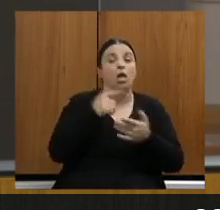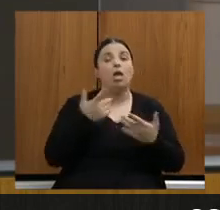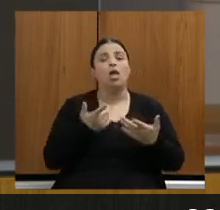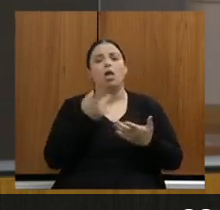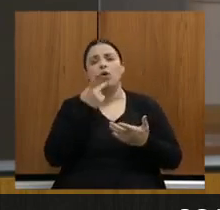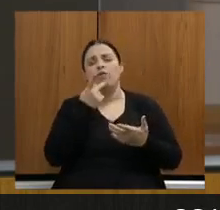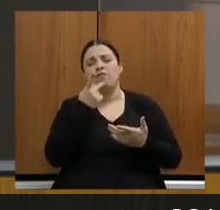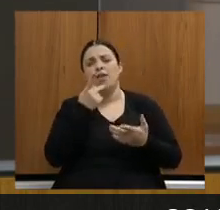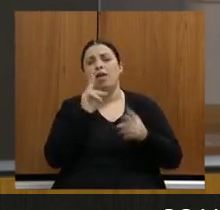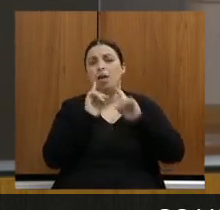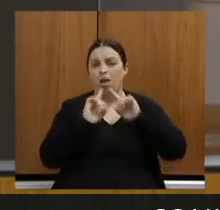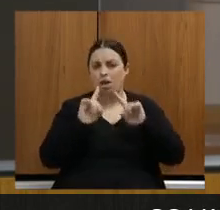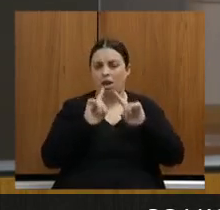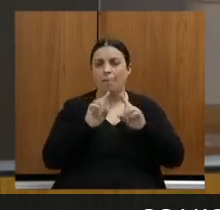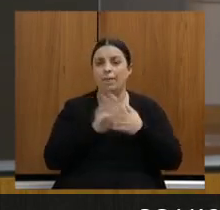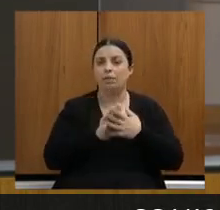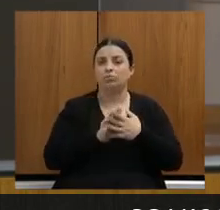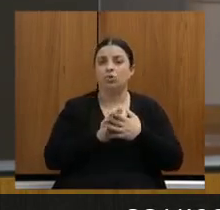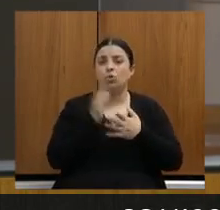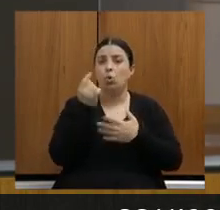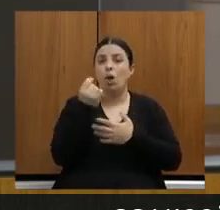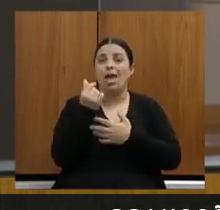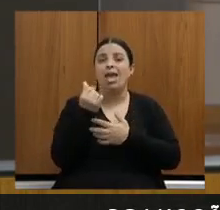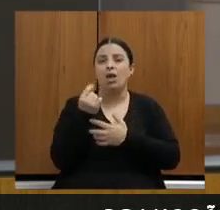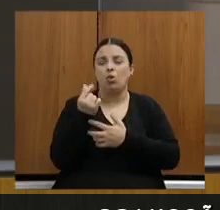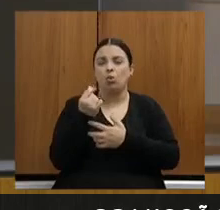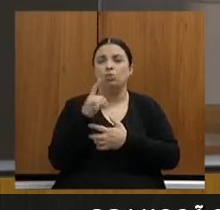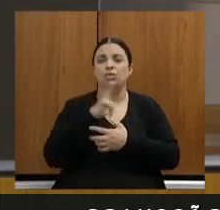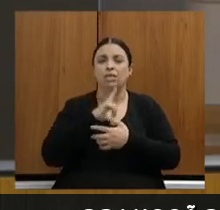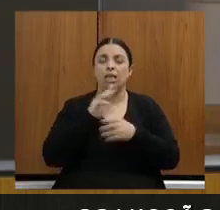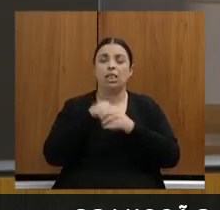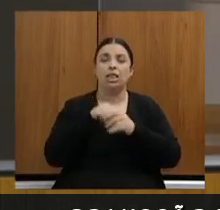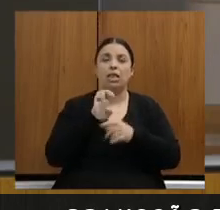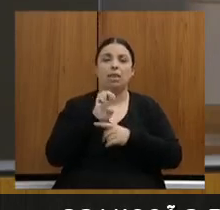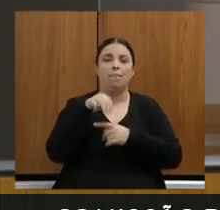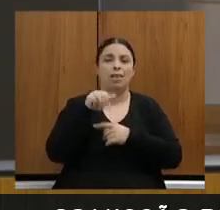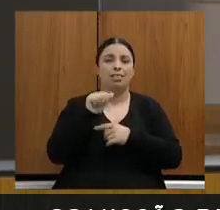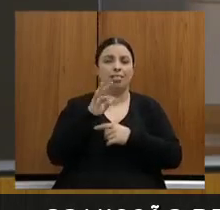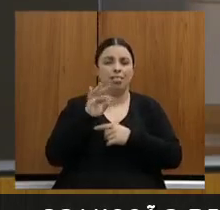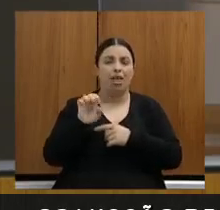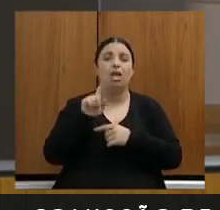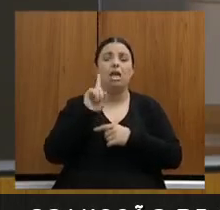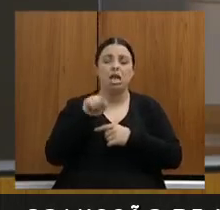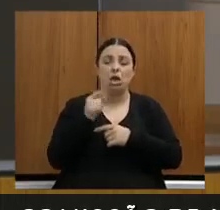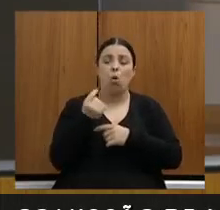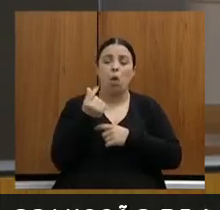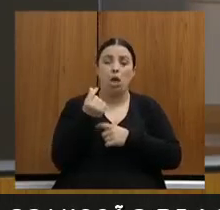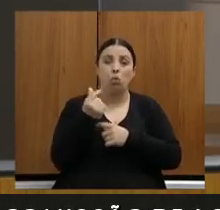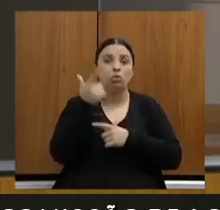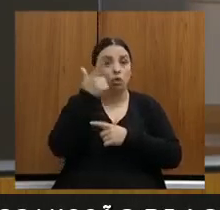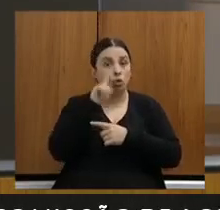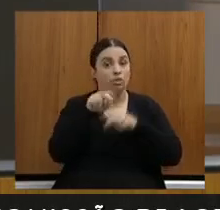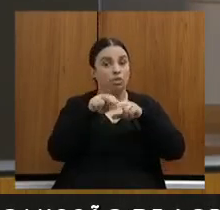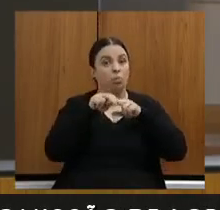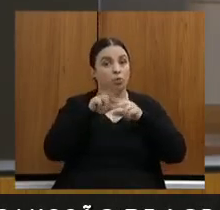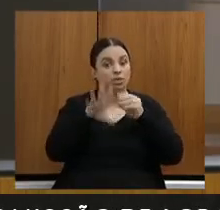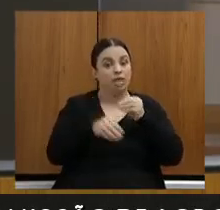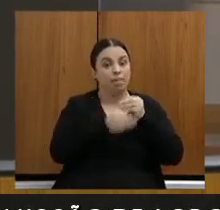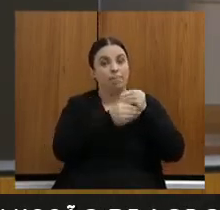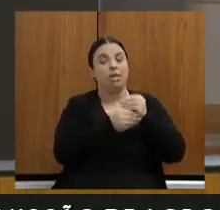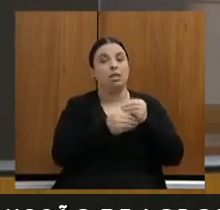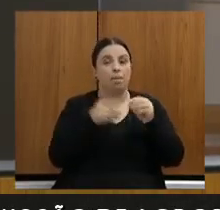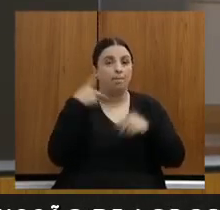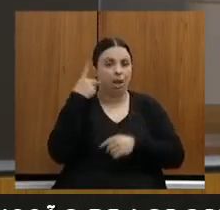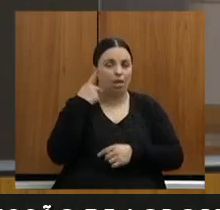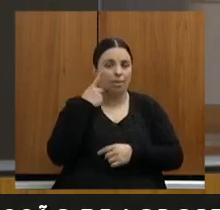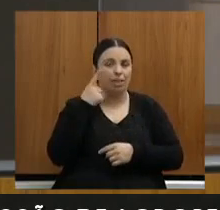sobre a questão do recurso que nós tínhamos né matéria de emenda parlamentar o recurso pequeno secretária um recurso de